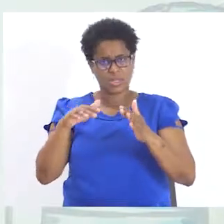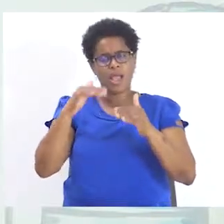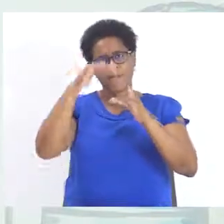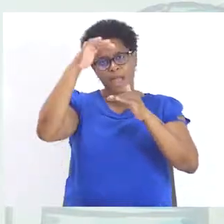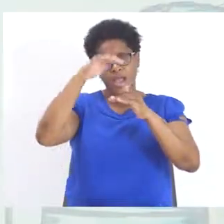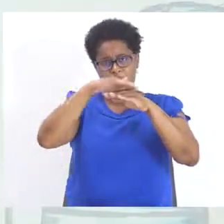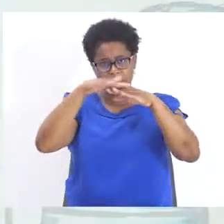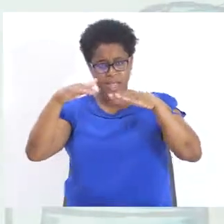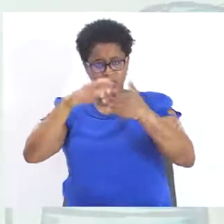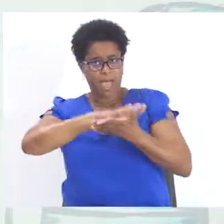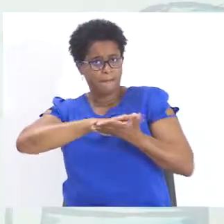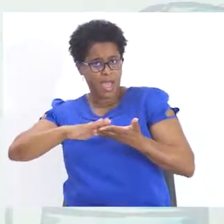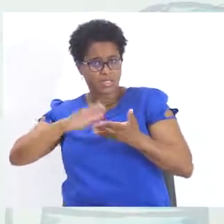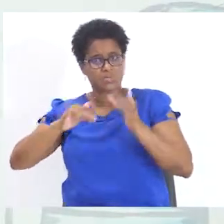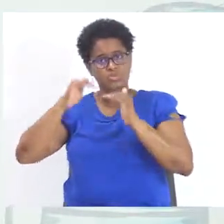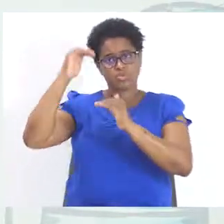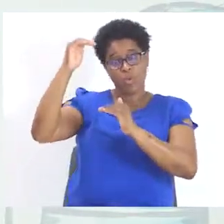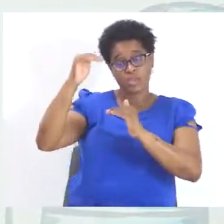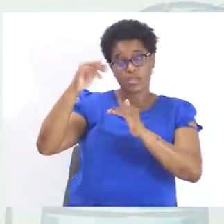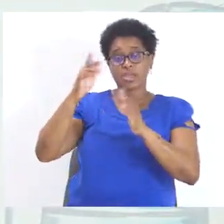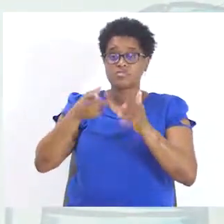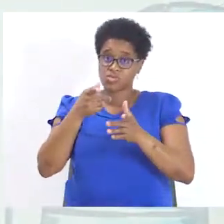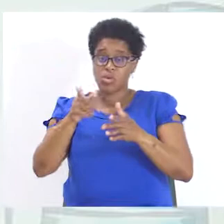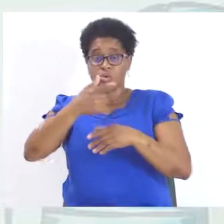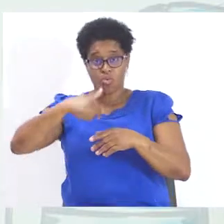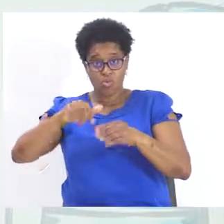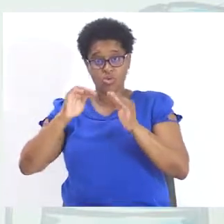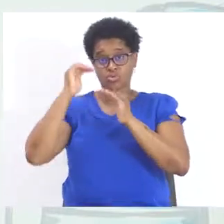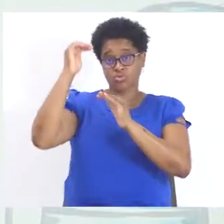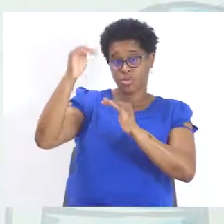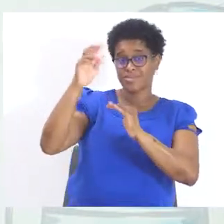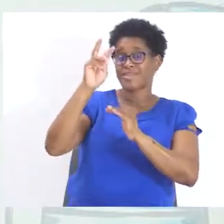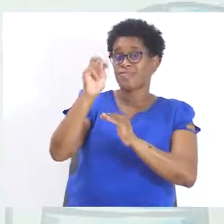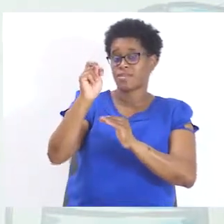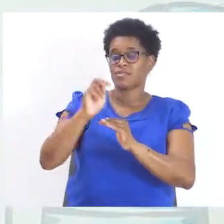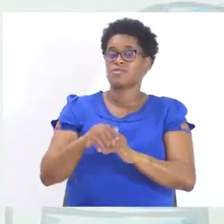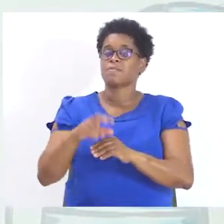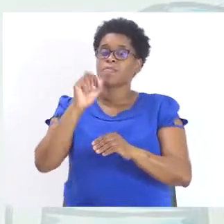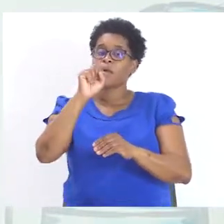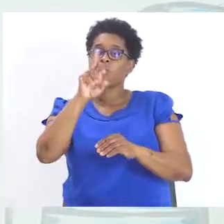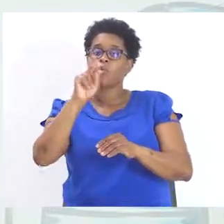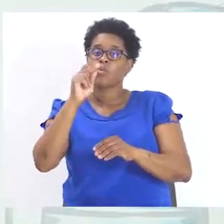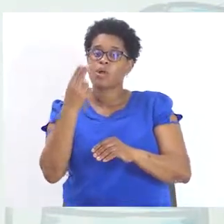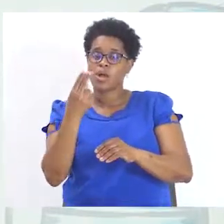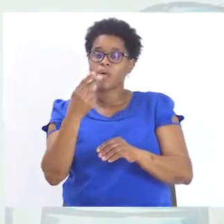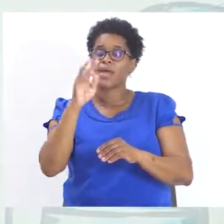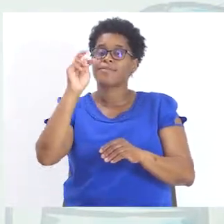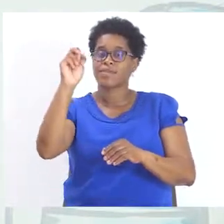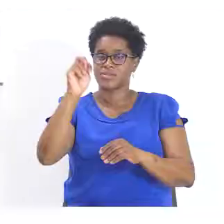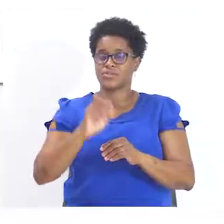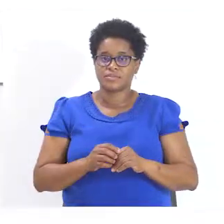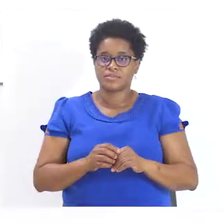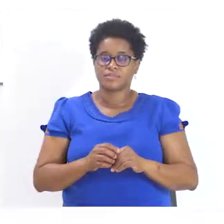também o expoente. Então, nesse caso, o nosso expoente é 3. Então, o grau do monômio é